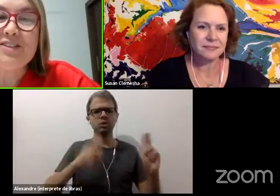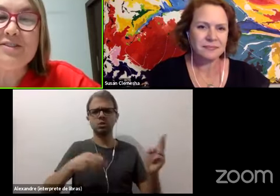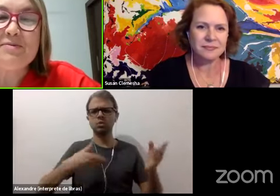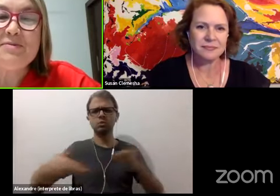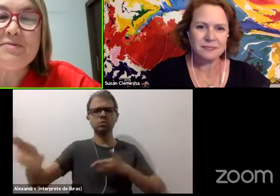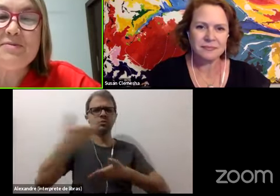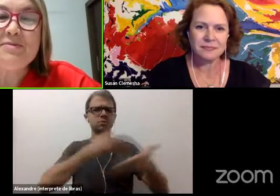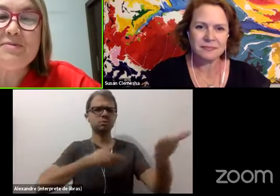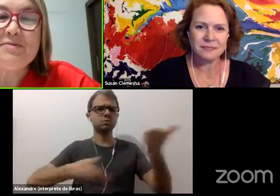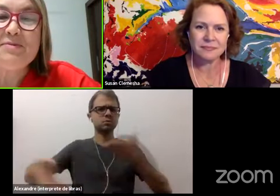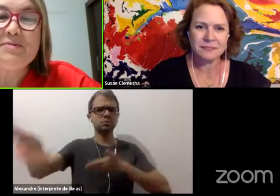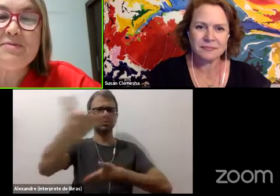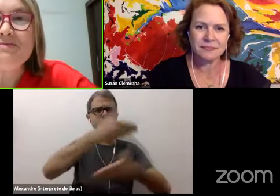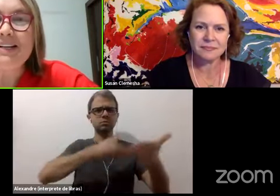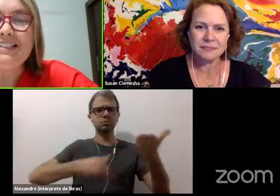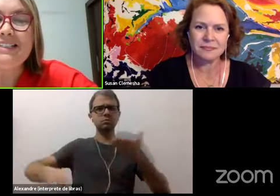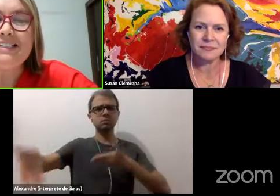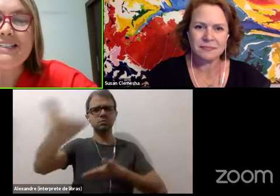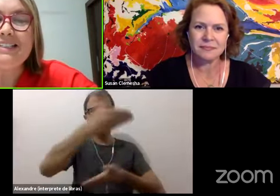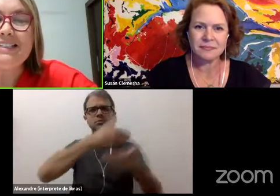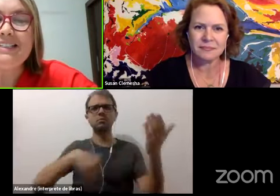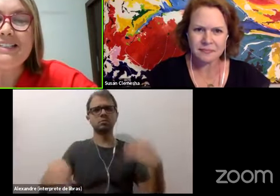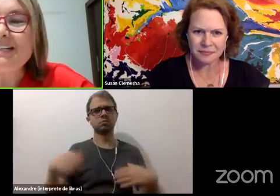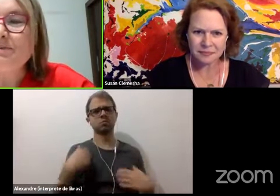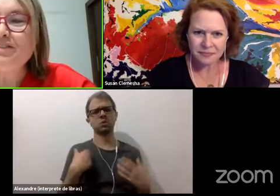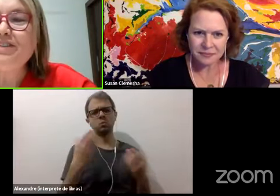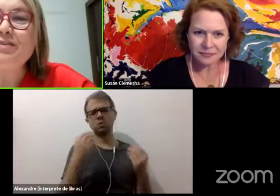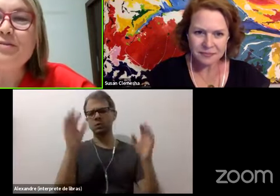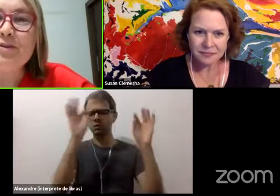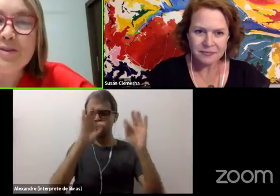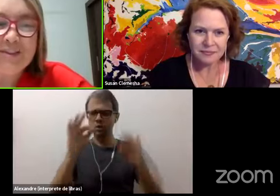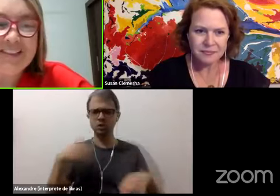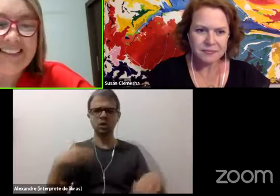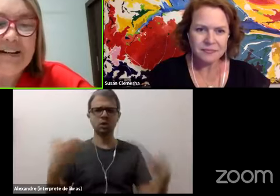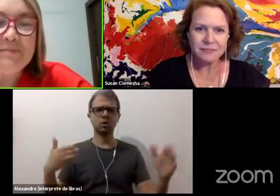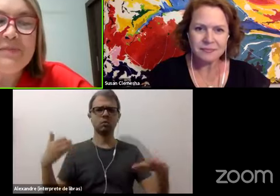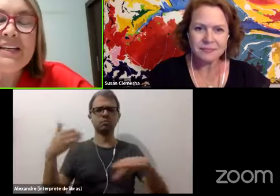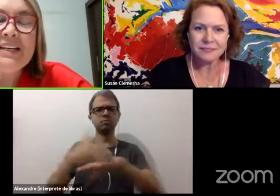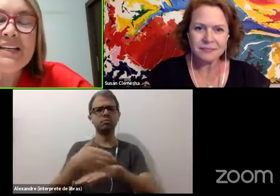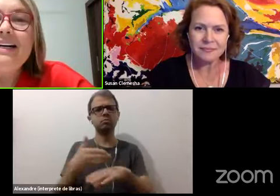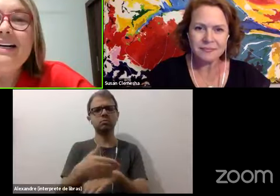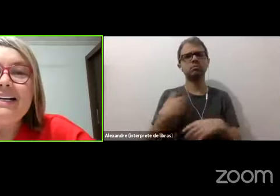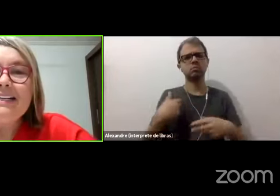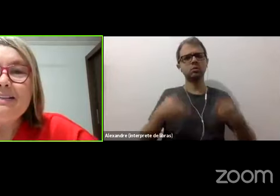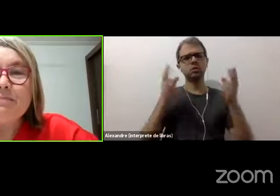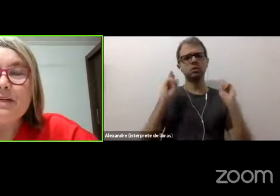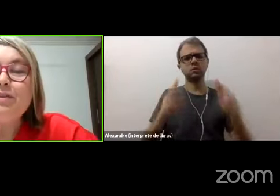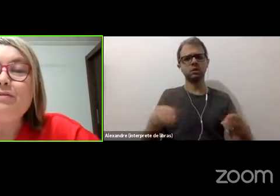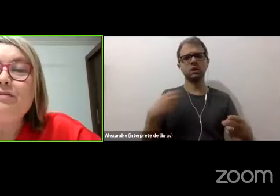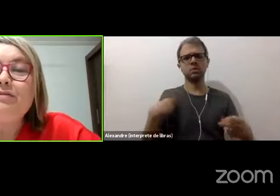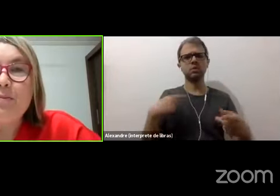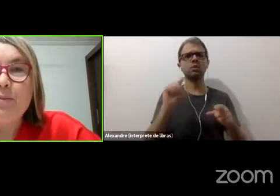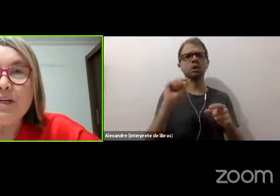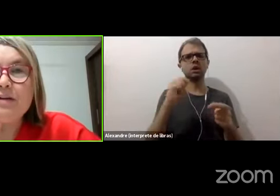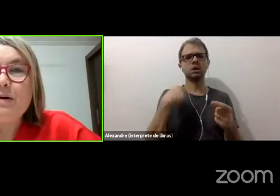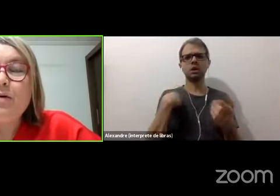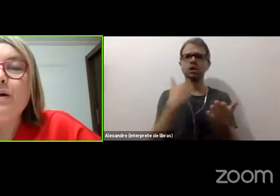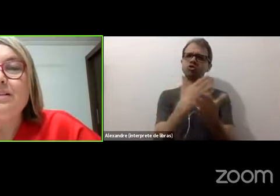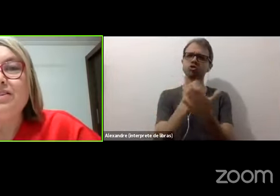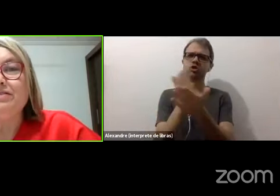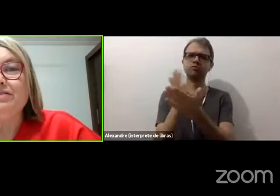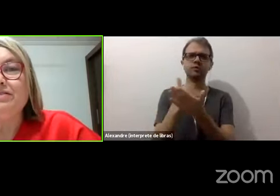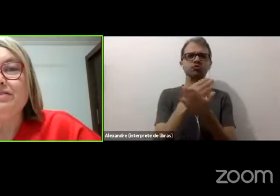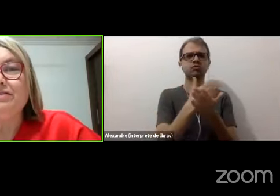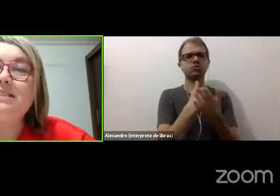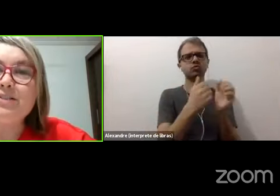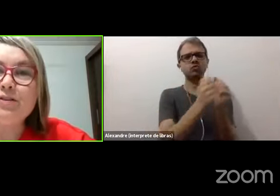de gestores como esse. Estou muito feliz em participar. Sempre dividir com todos, né? Mas o que eu vou falar um pouquinho